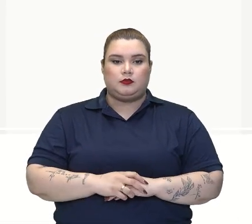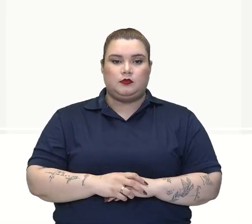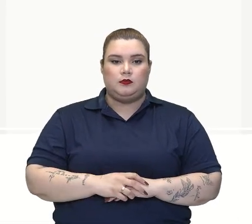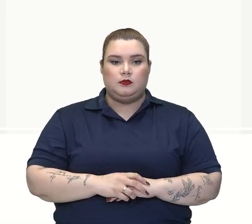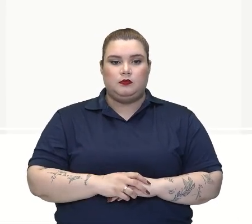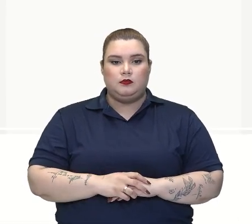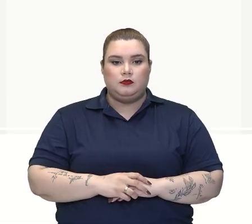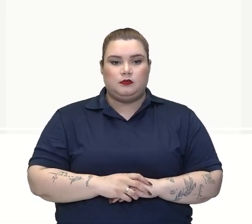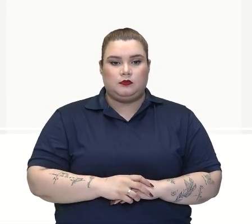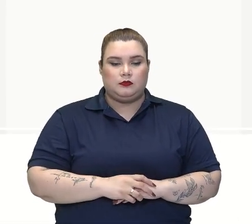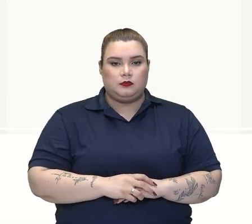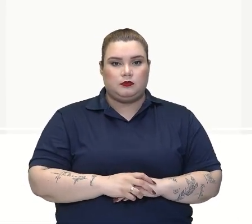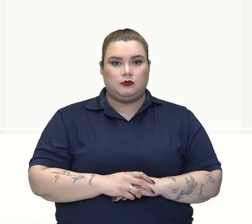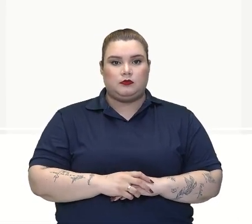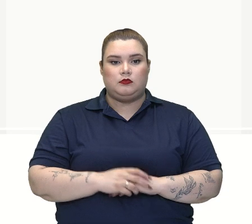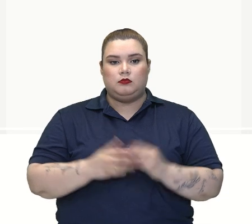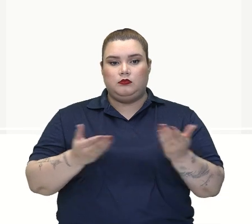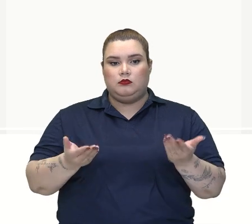isso pode ser deduzido